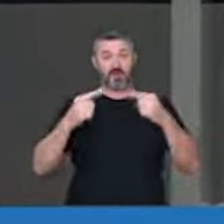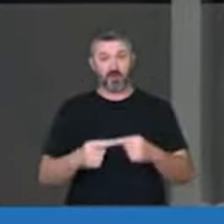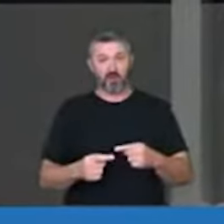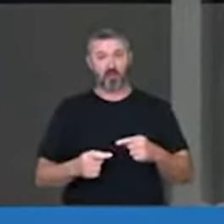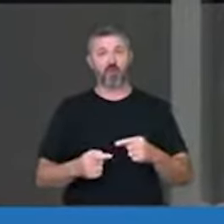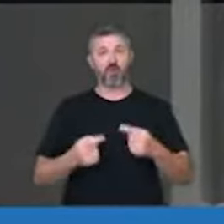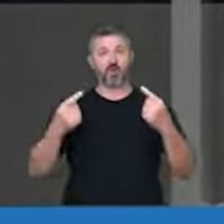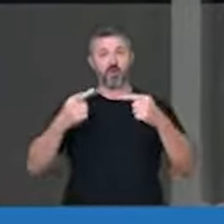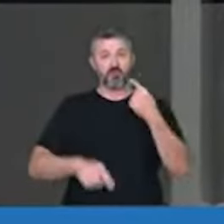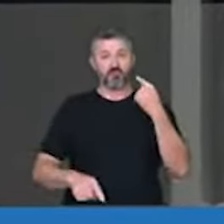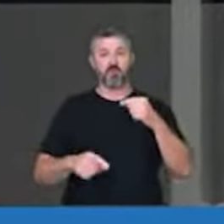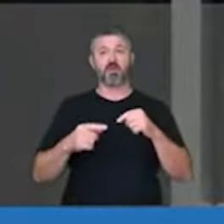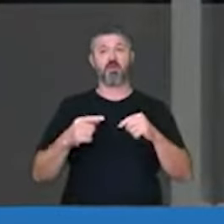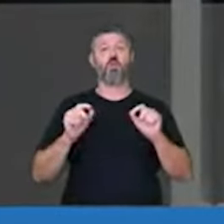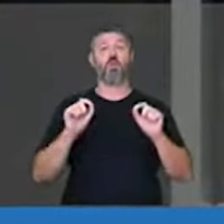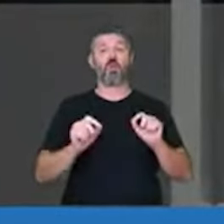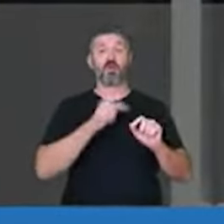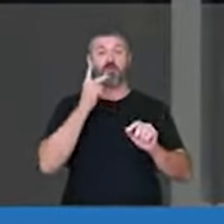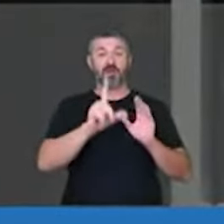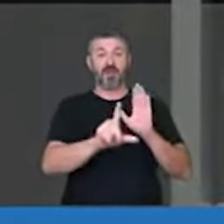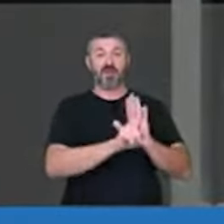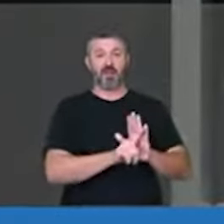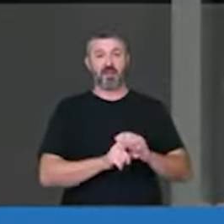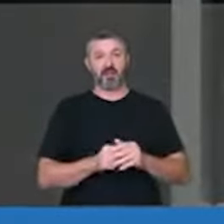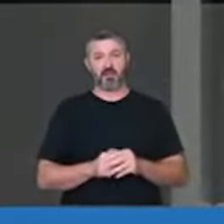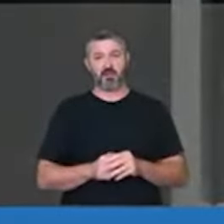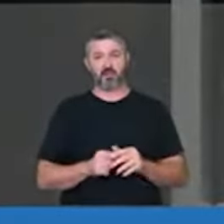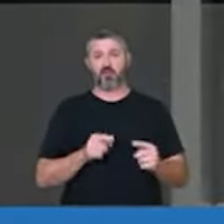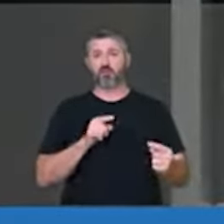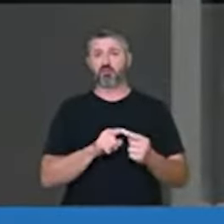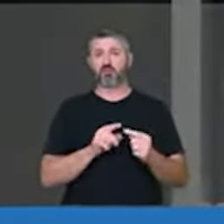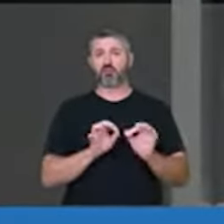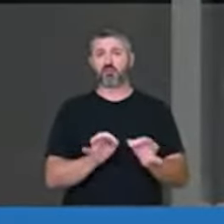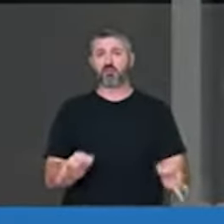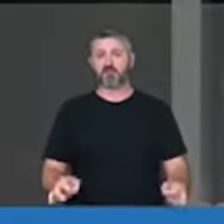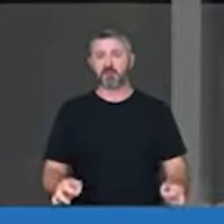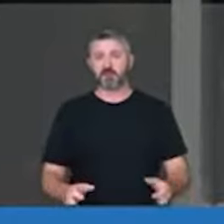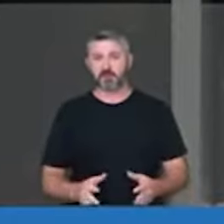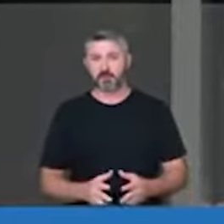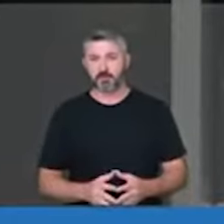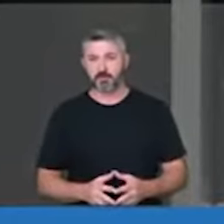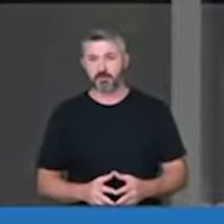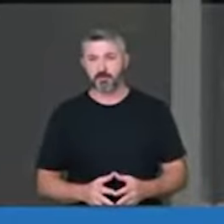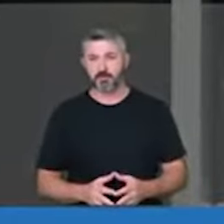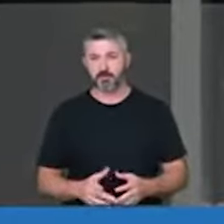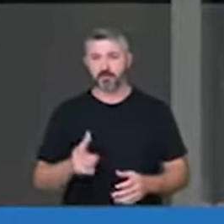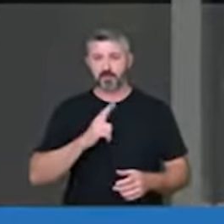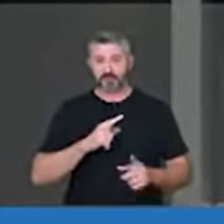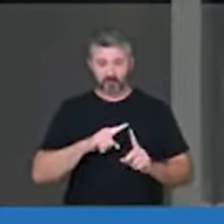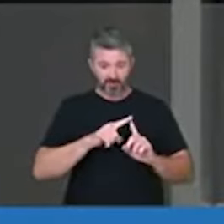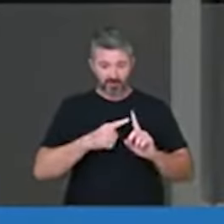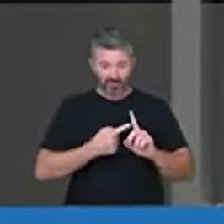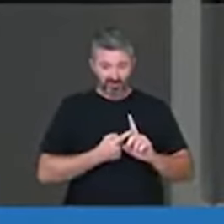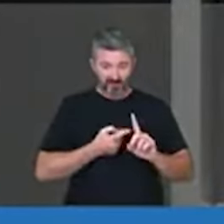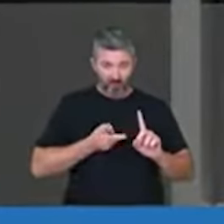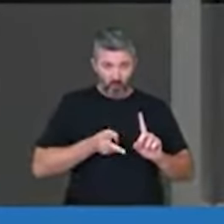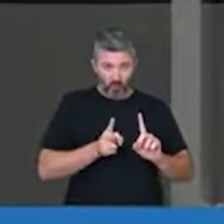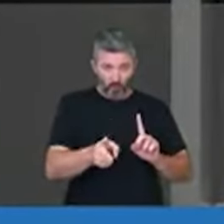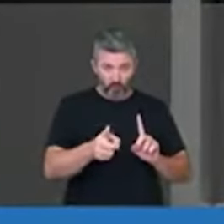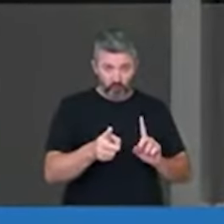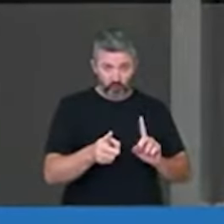nos casos previstos em lei. Por um motivo muito simples. Porque carregar uma gestação nessas condições